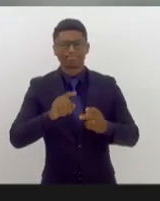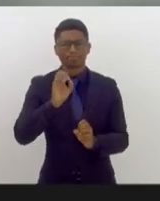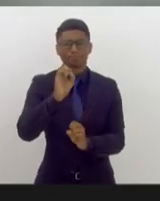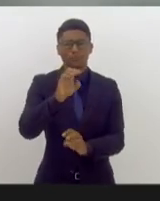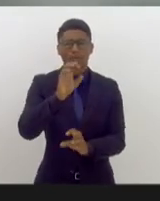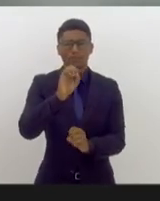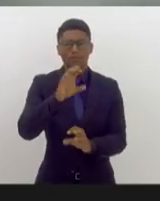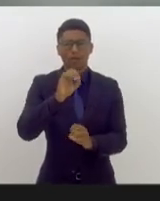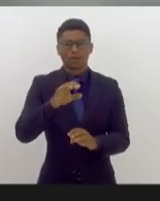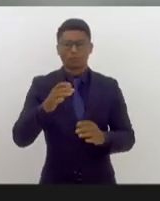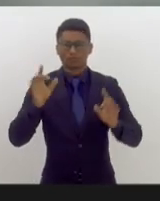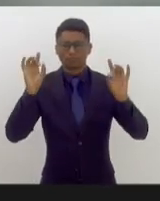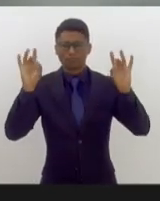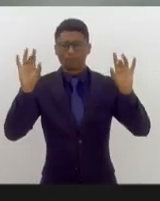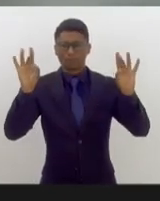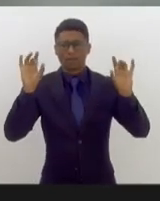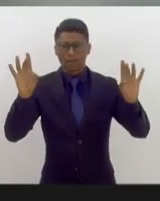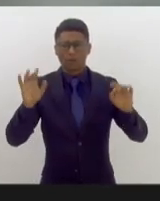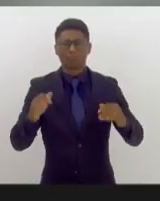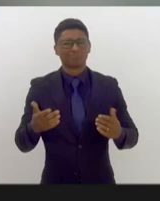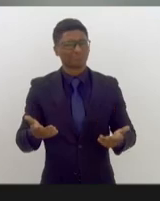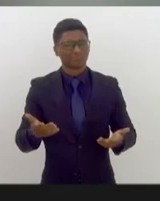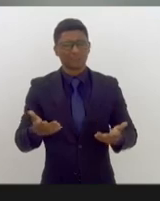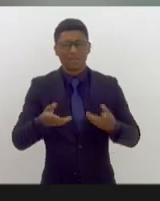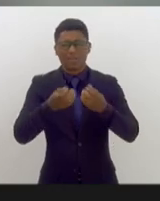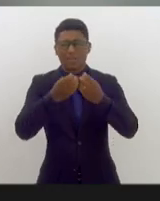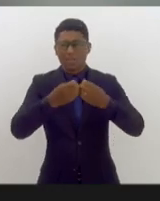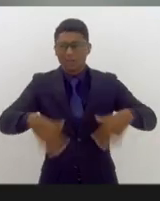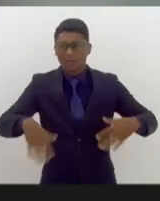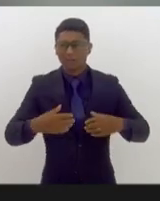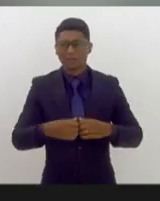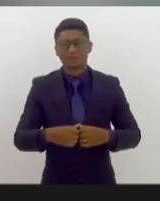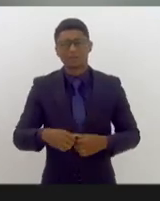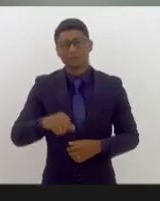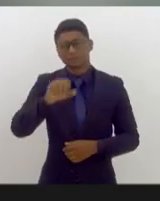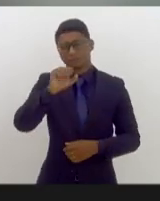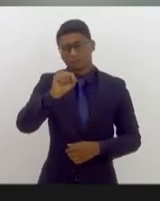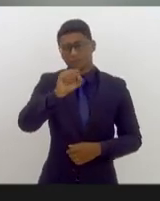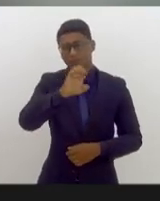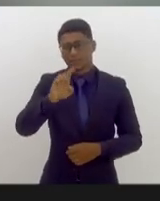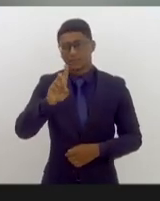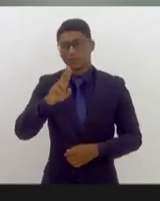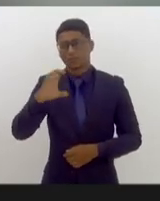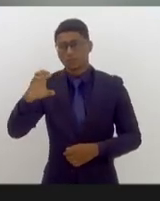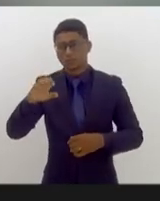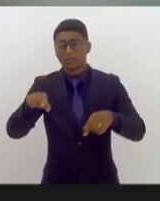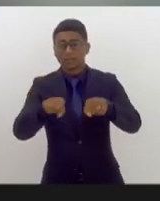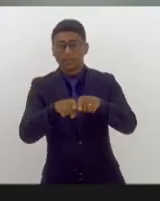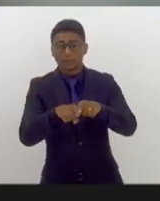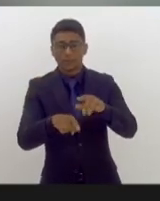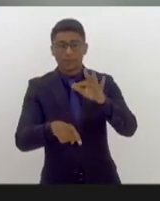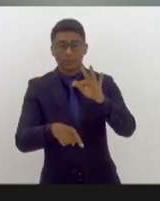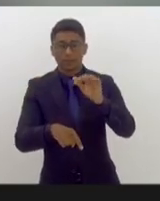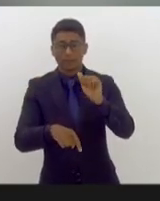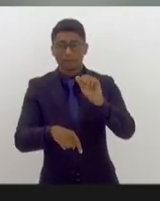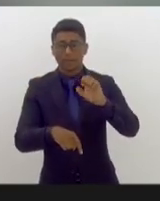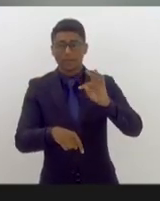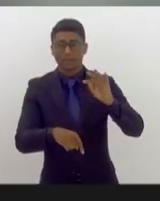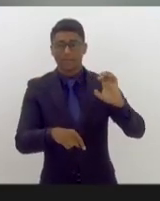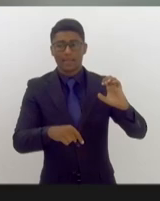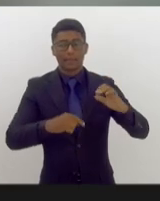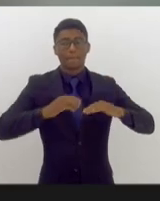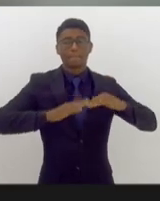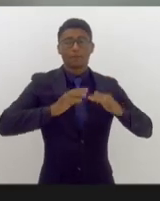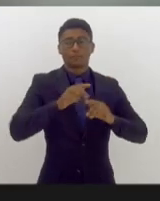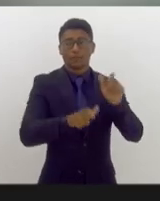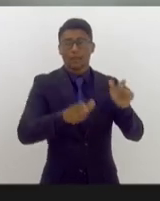âmbito do estado, seja no âmbito da SEDUC, seja no âmbito da FAETEC. E aí eu me refiro à falta de profissionais de apoio,